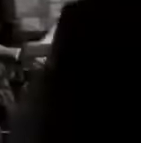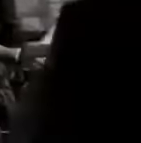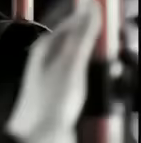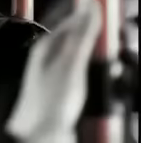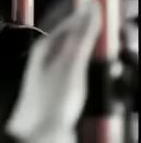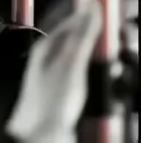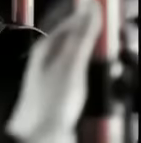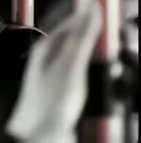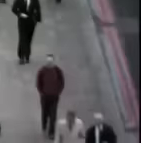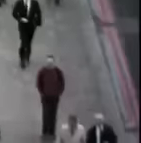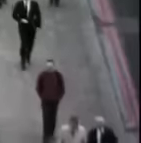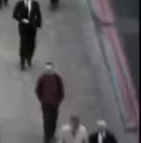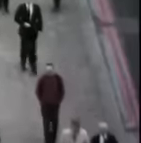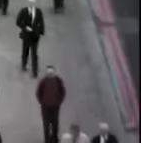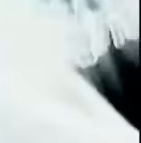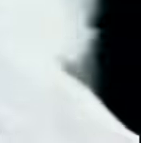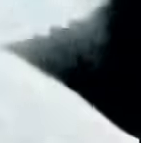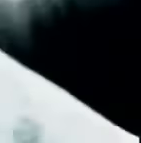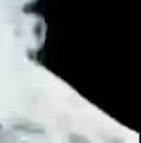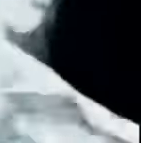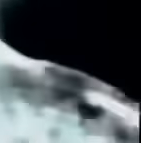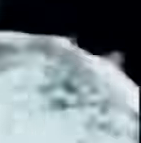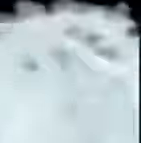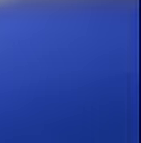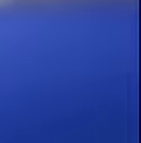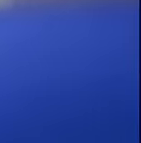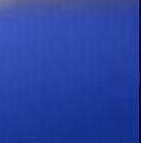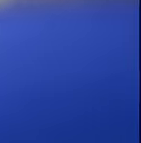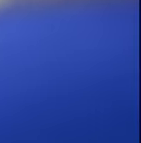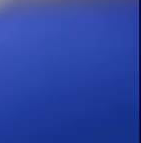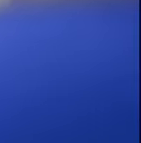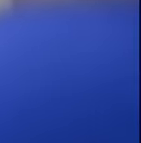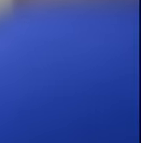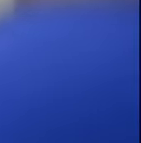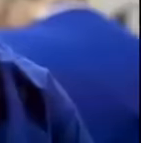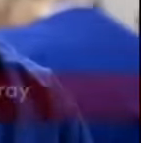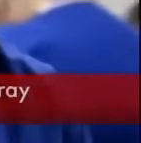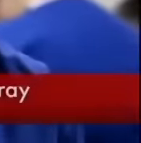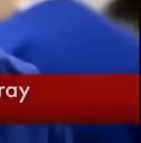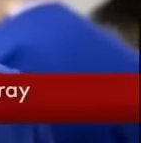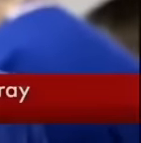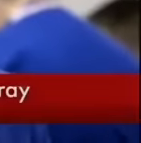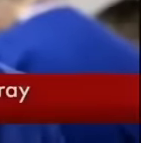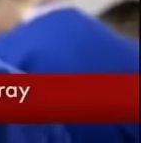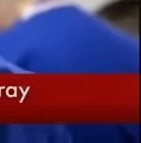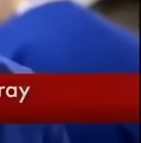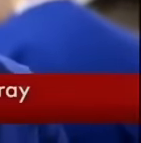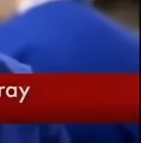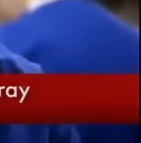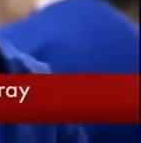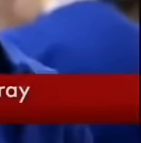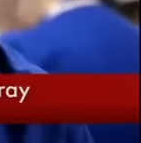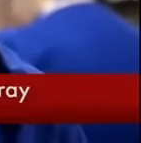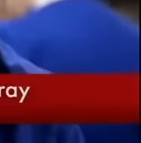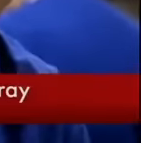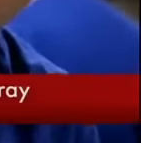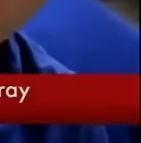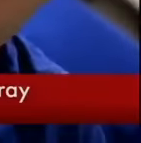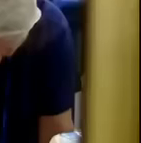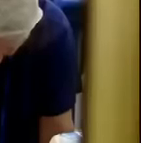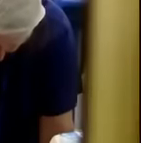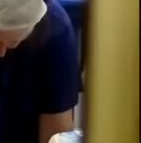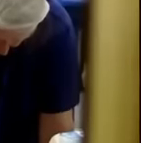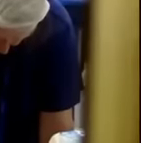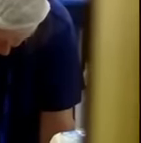milhões de pessoas em todo o mundo são afetadas pela gripe. Quanto a gripe é perigosa? No Reino Unido, tivemos cerca de 12.500 mortes